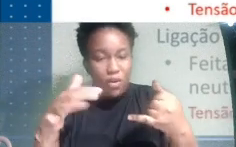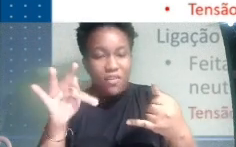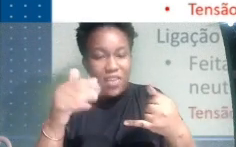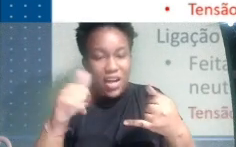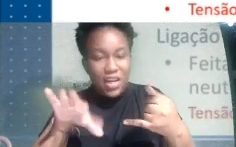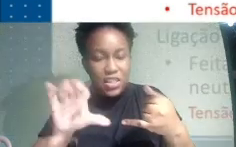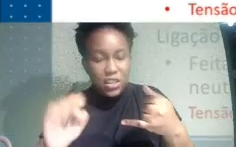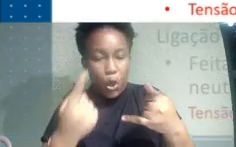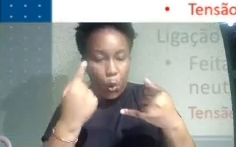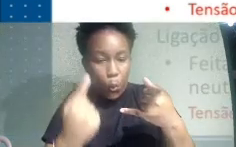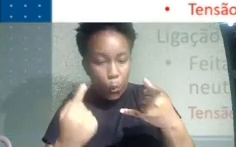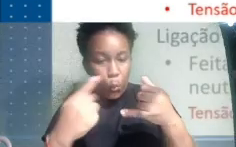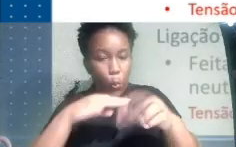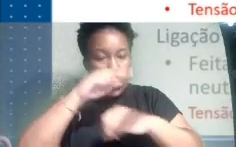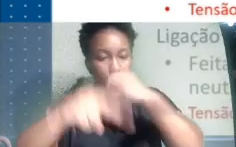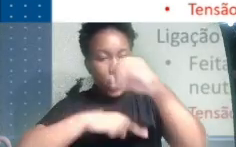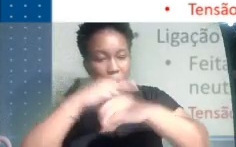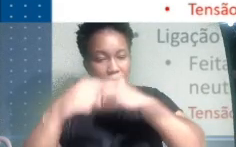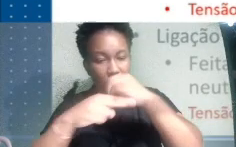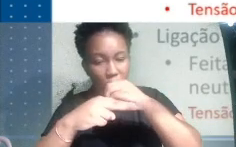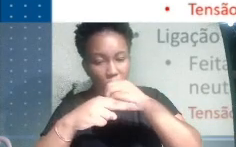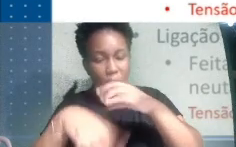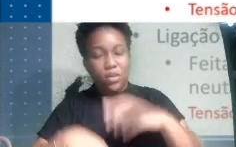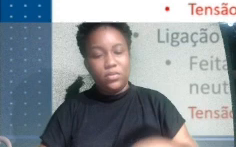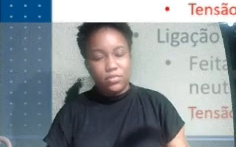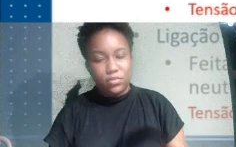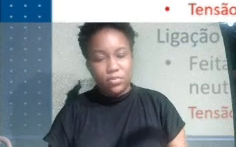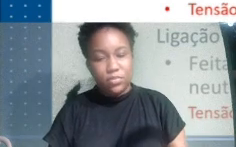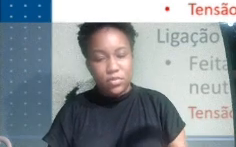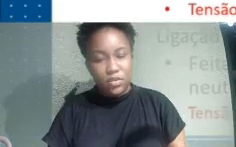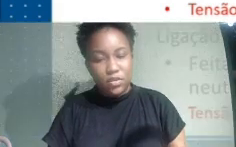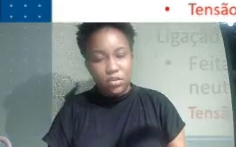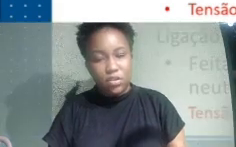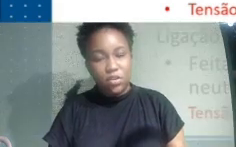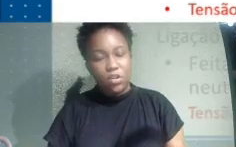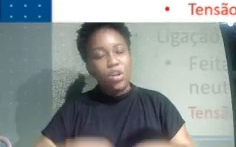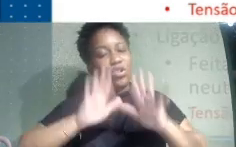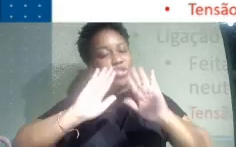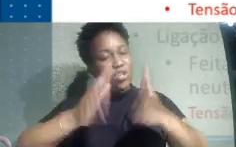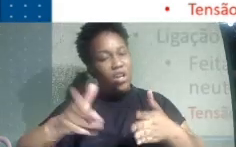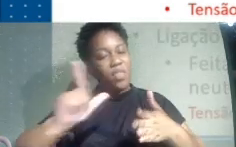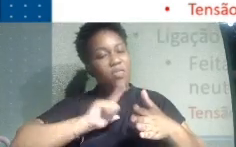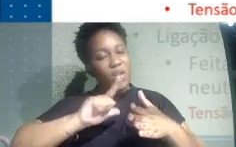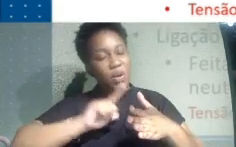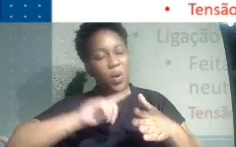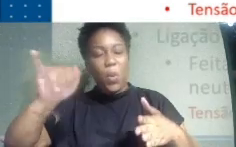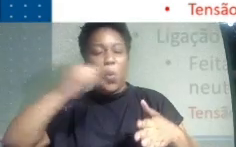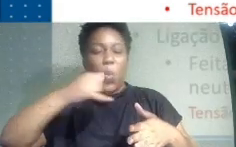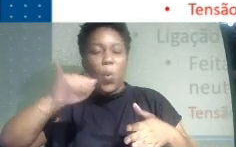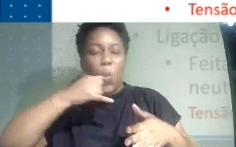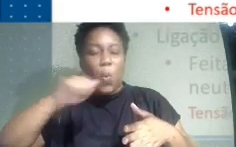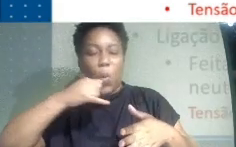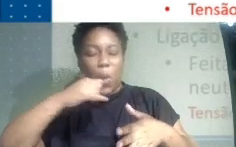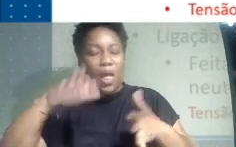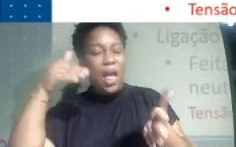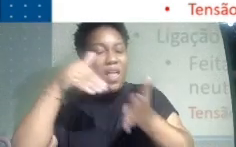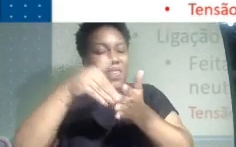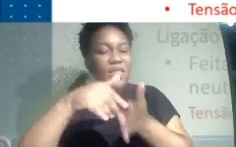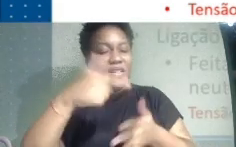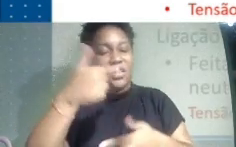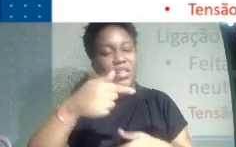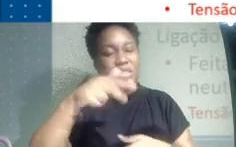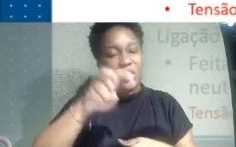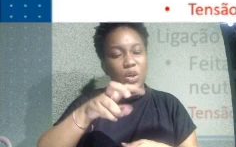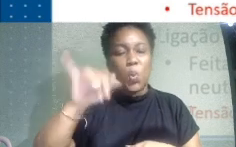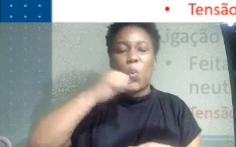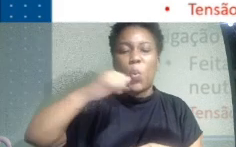tensão 127 220 volts também, porém nós já trabalhamos com potências de 25 a 75.000 watts. Aí você vai